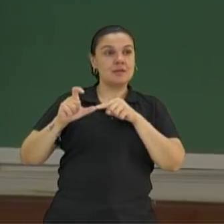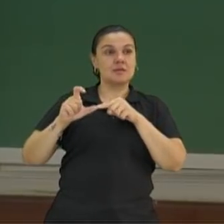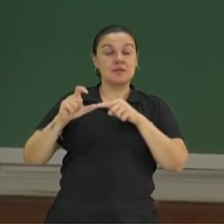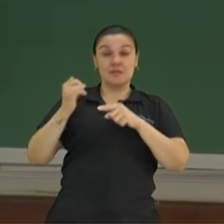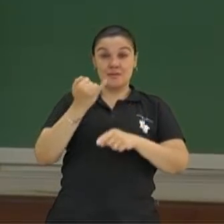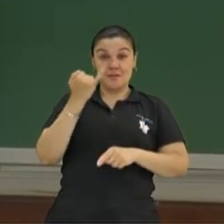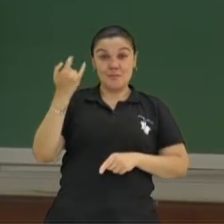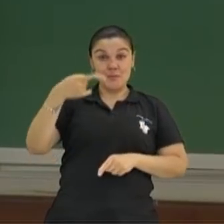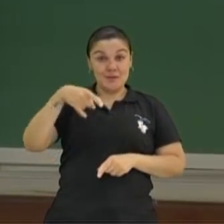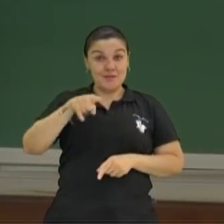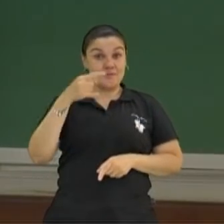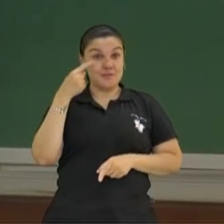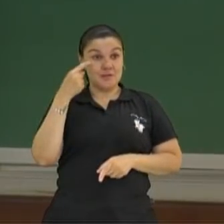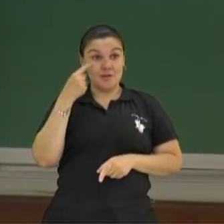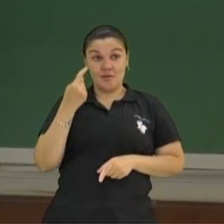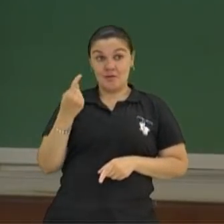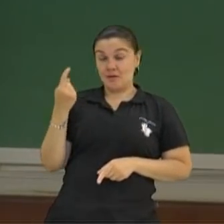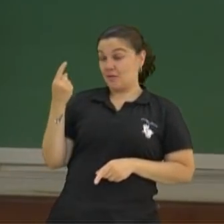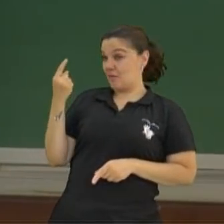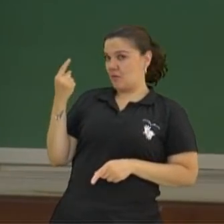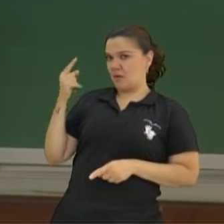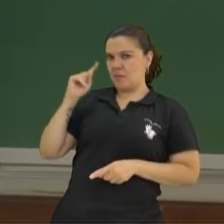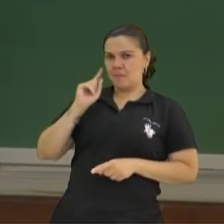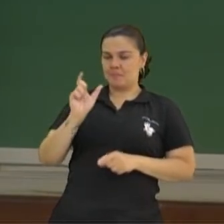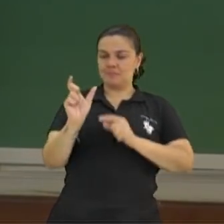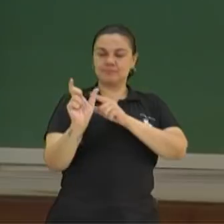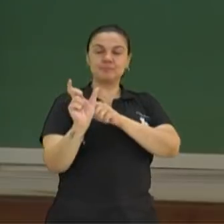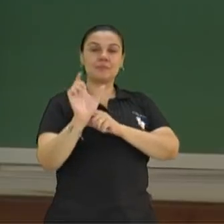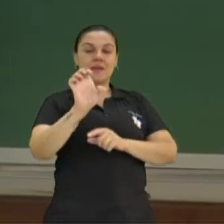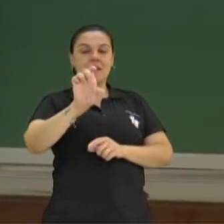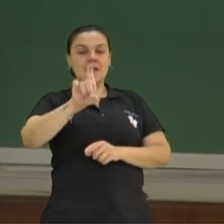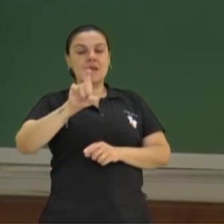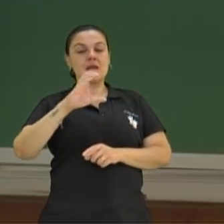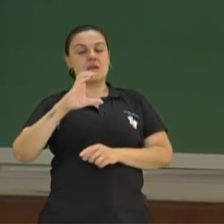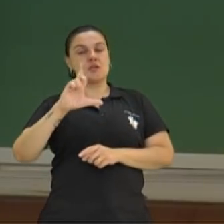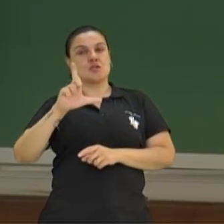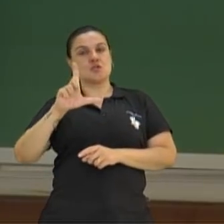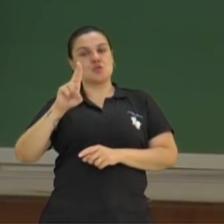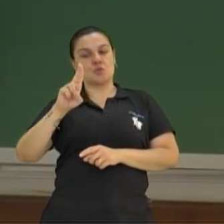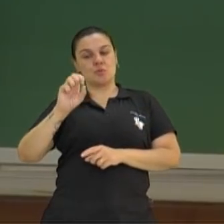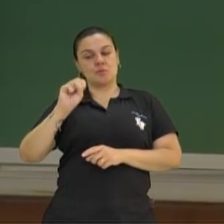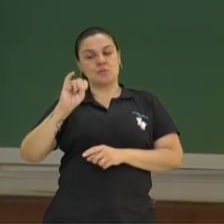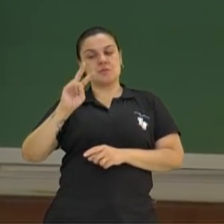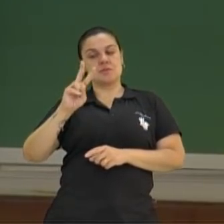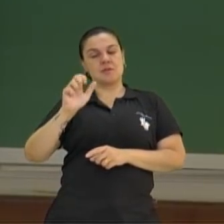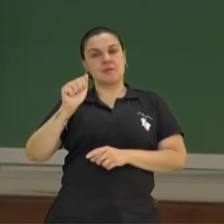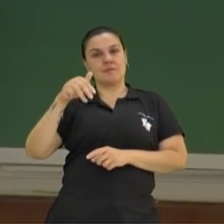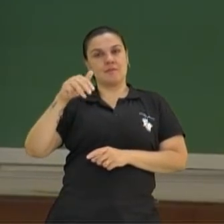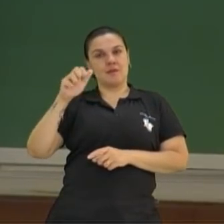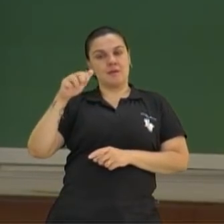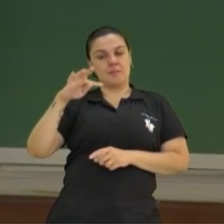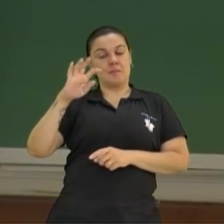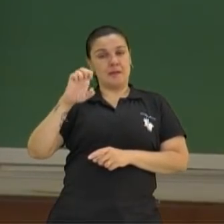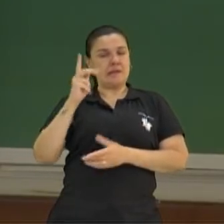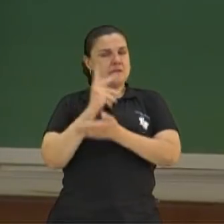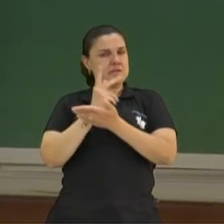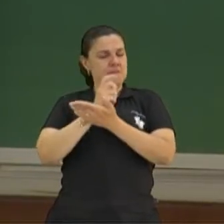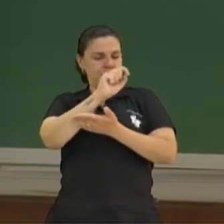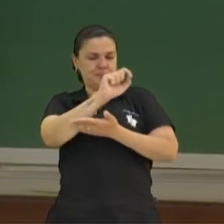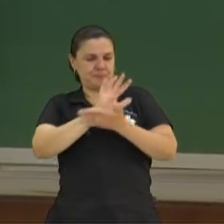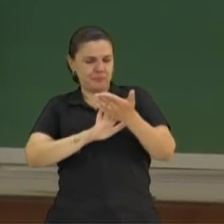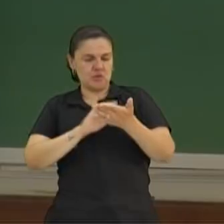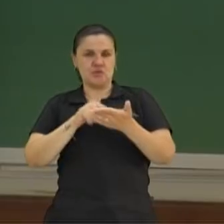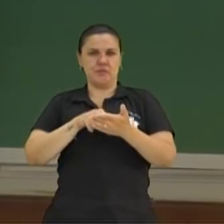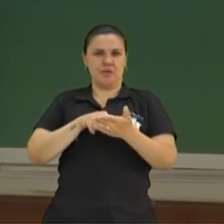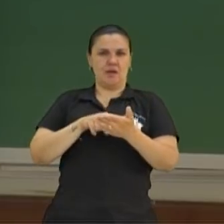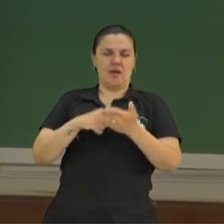muito importante aqui é você tomar cuidado com essa palavra, exclusivamente. Toda vez que você estiver realizando um exercício,